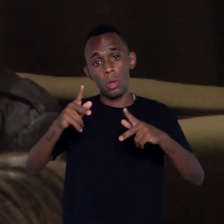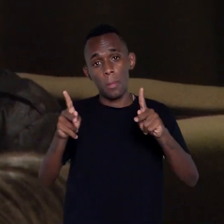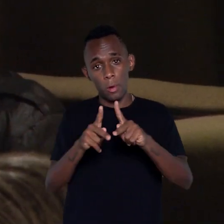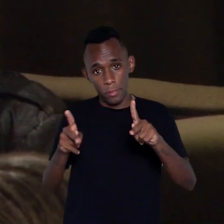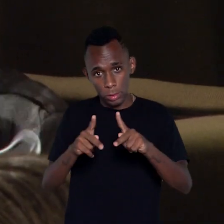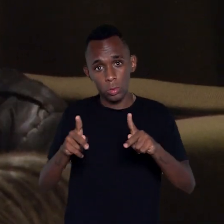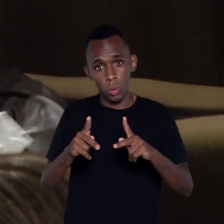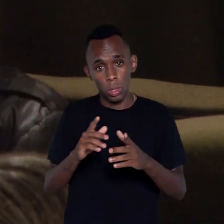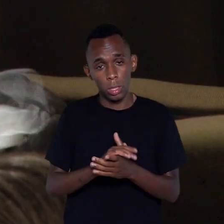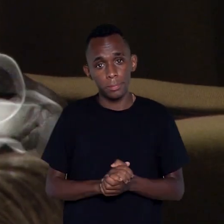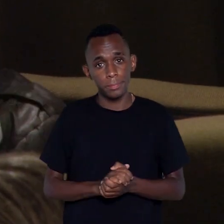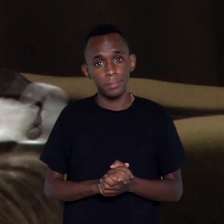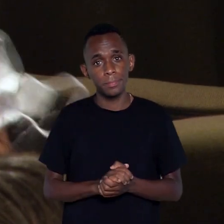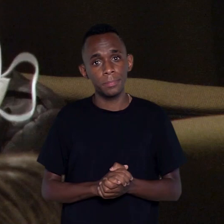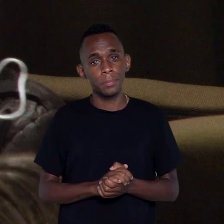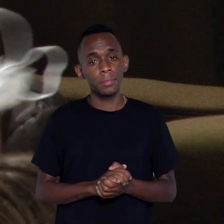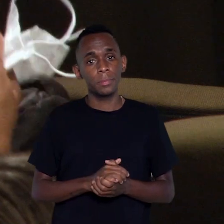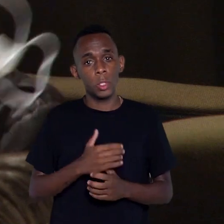tenho muito